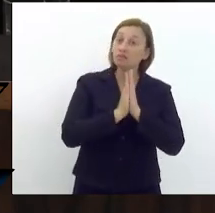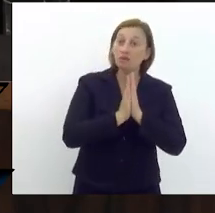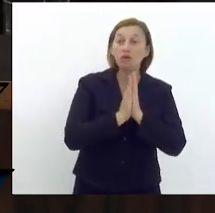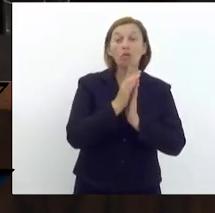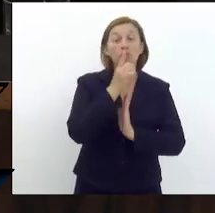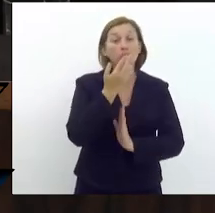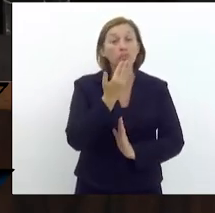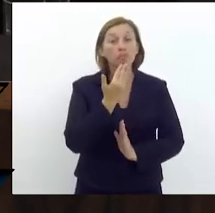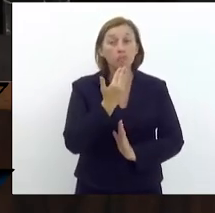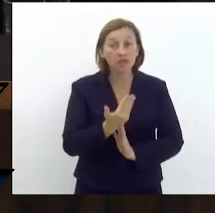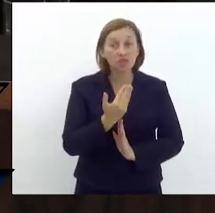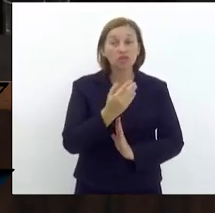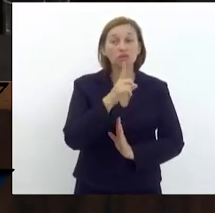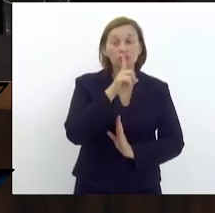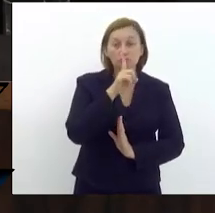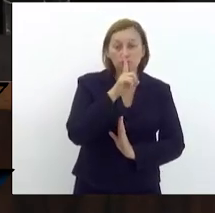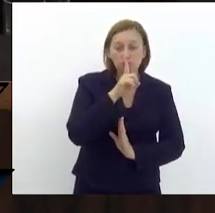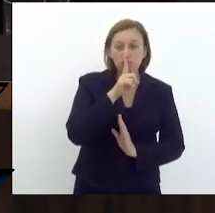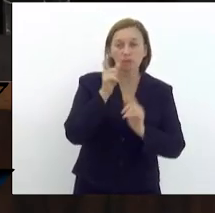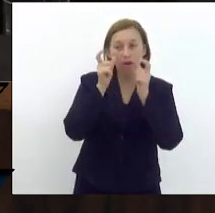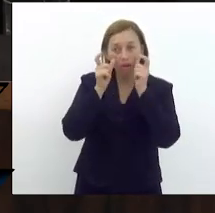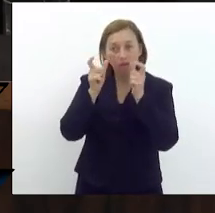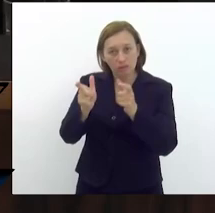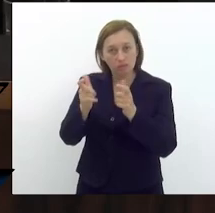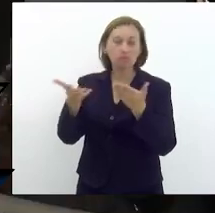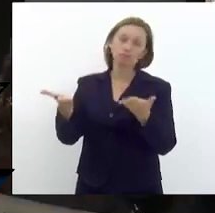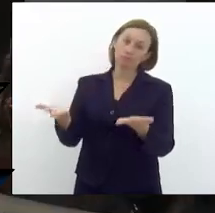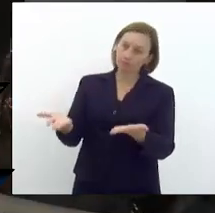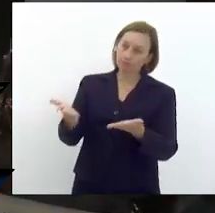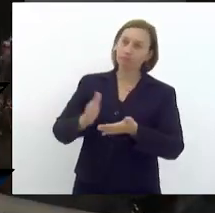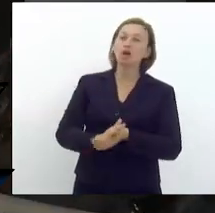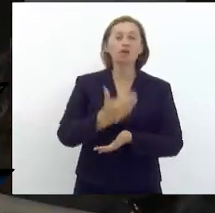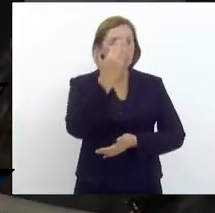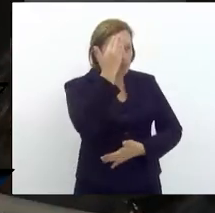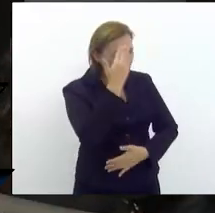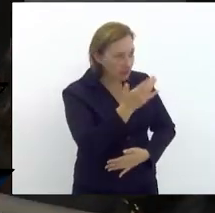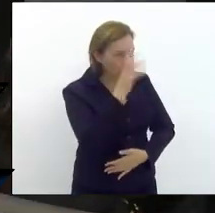de pedir um pouco de atenção por gentileza